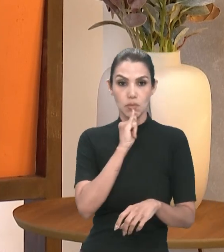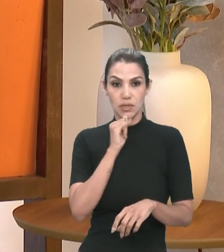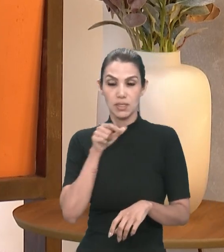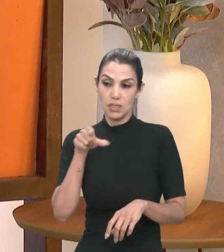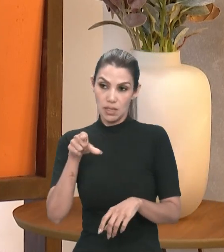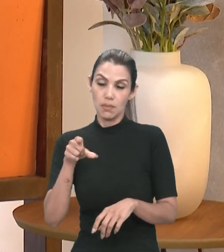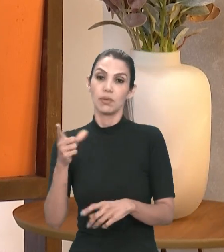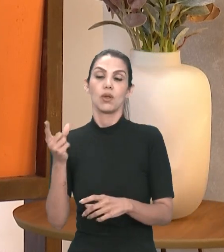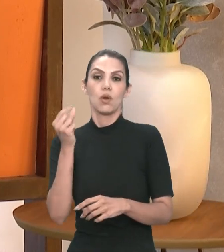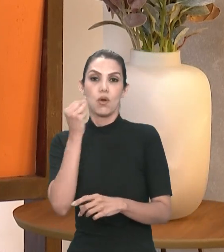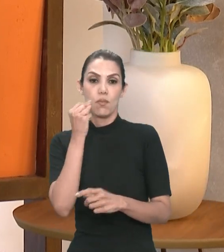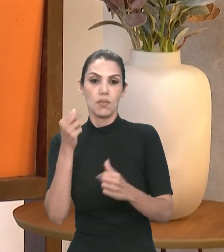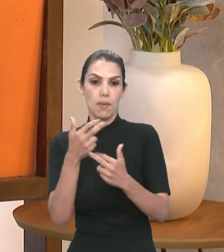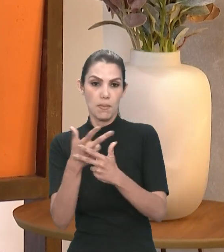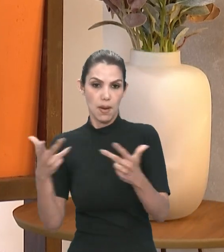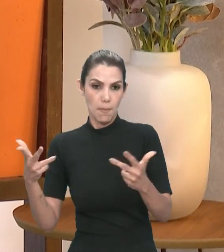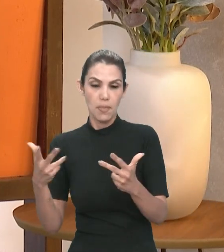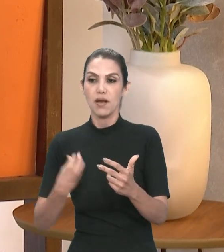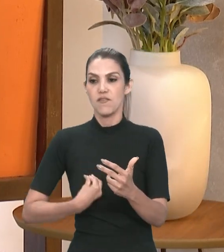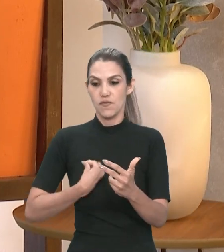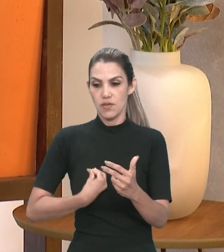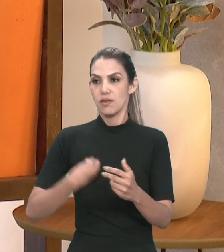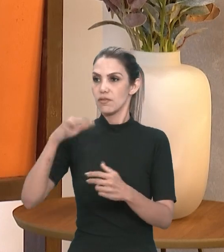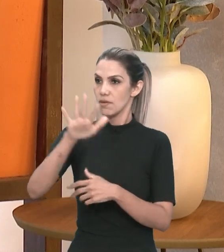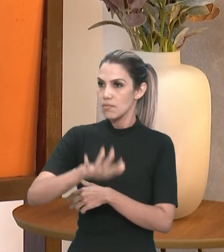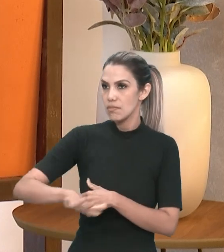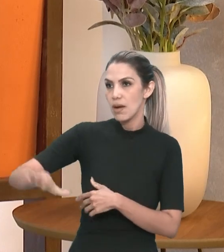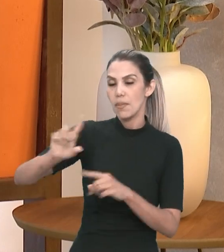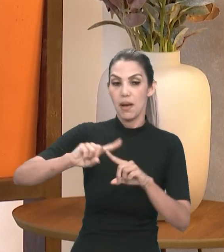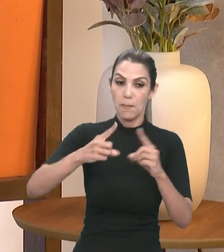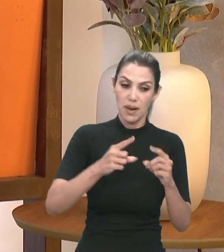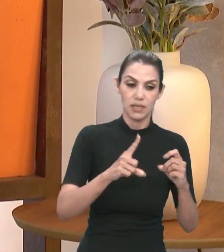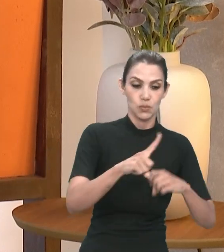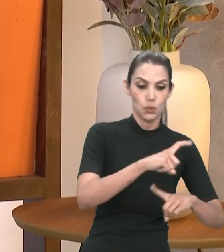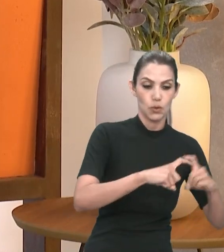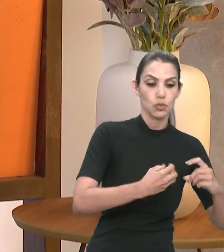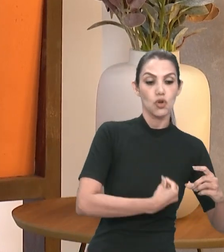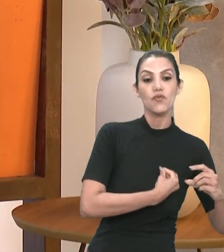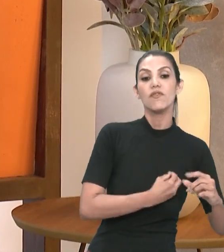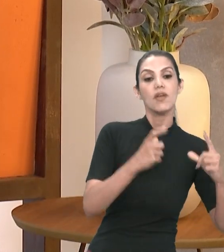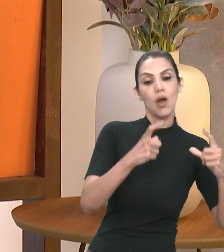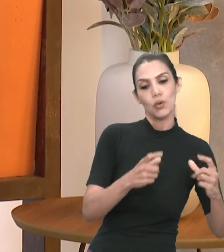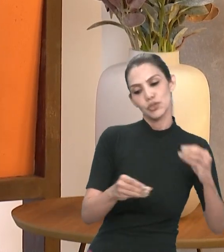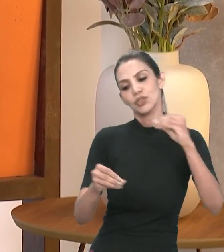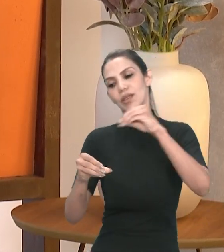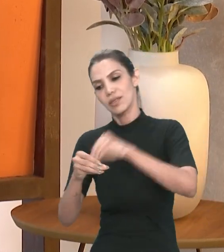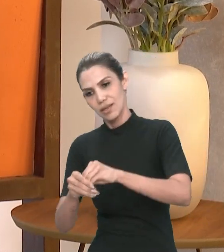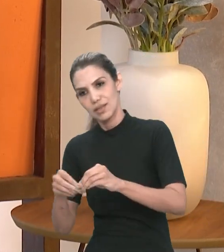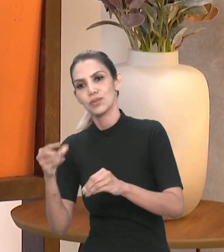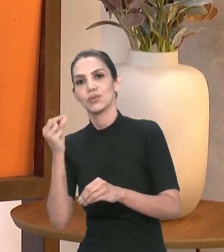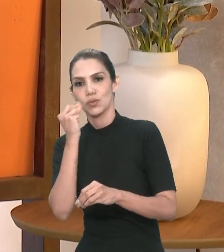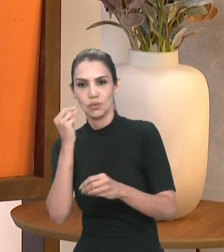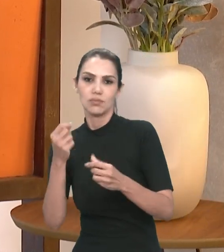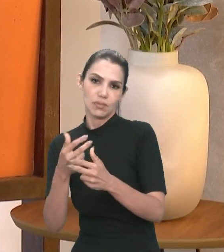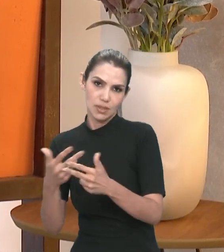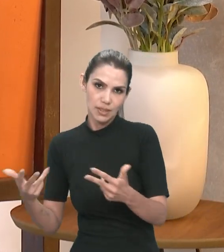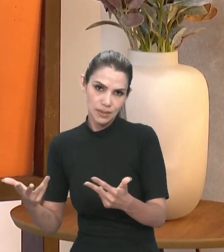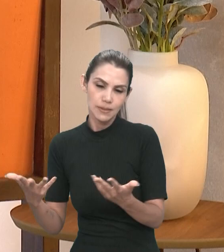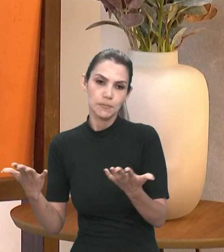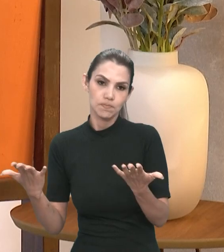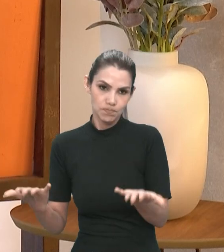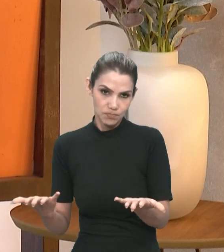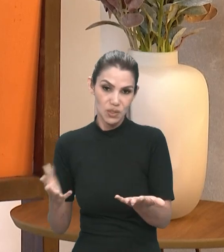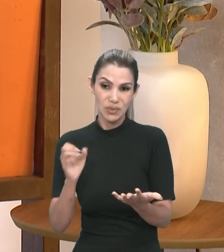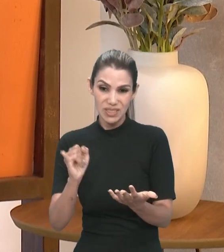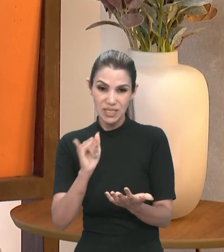só que o habitat dos parasitas são os roedores. Então, quando a gente perde os roedores, a gente acaba perdendo os parasitas também. Então, esse foi um dos maiores